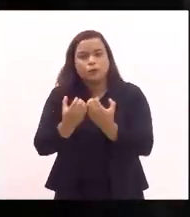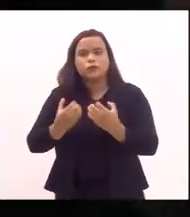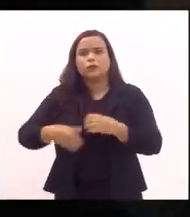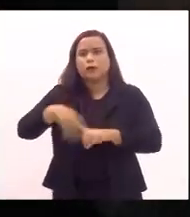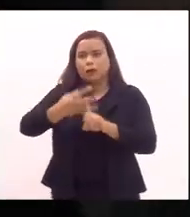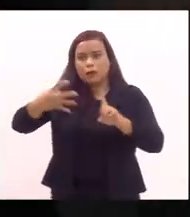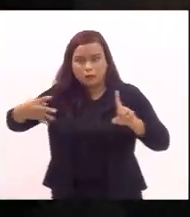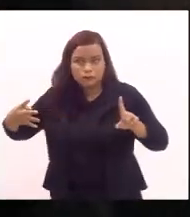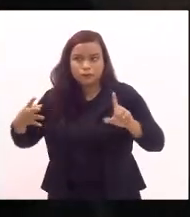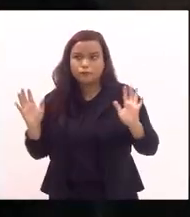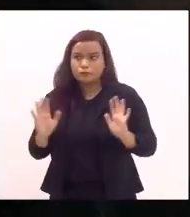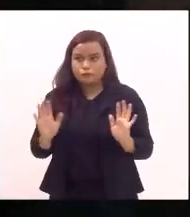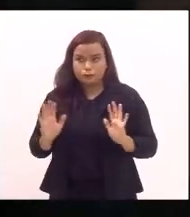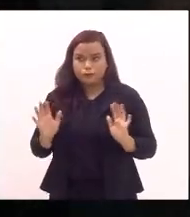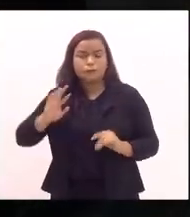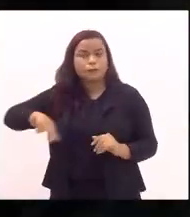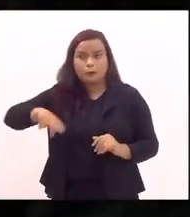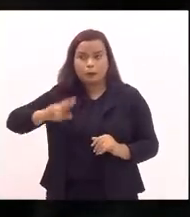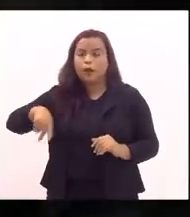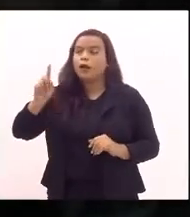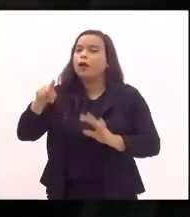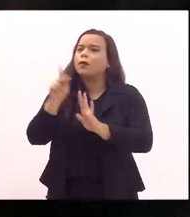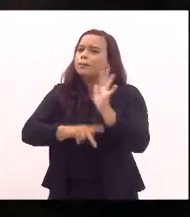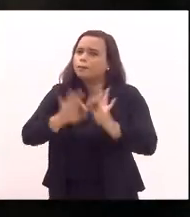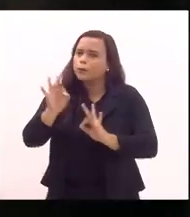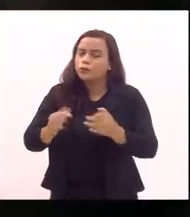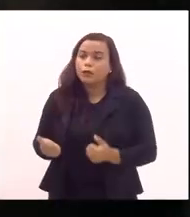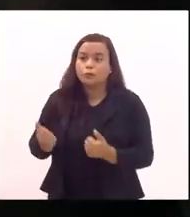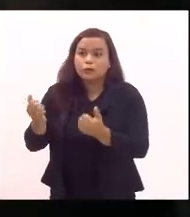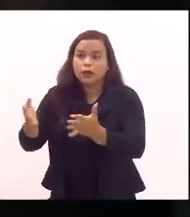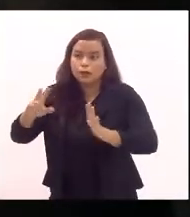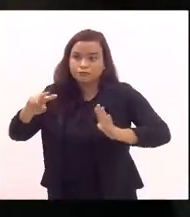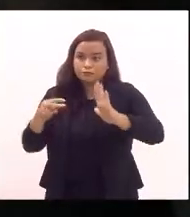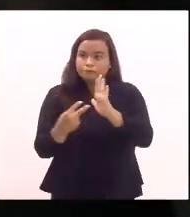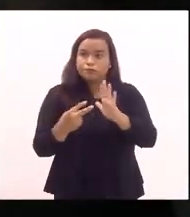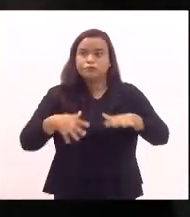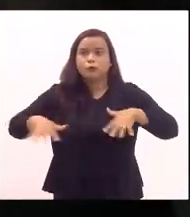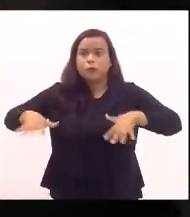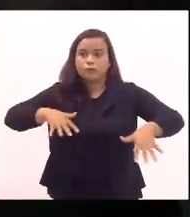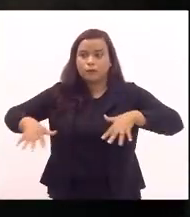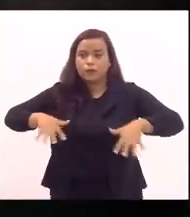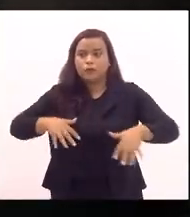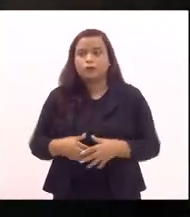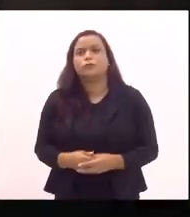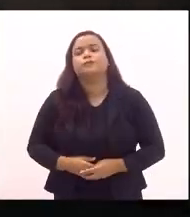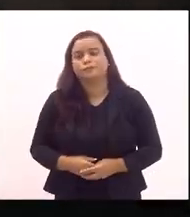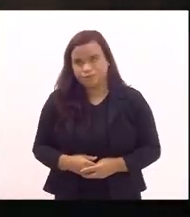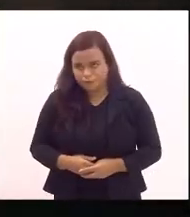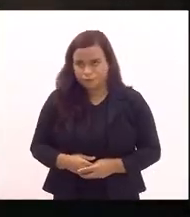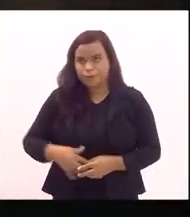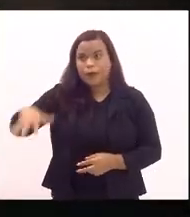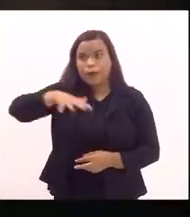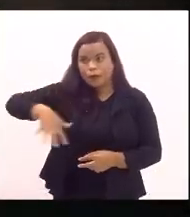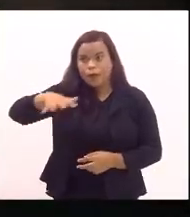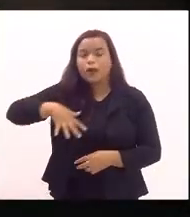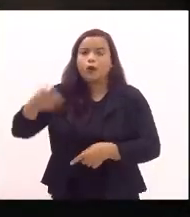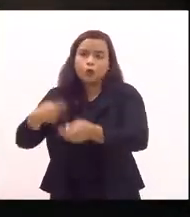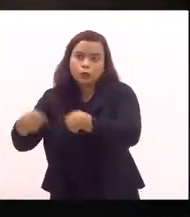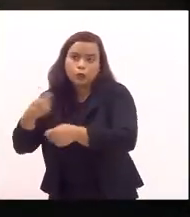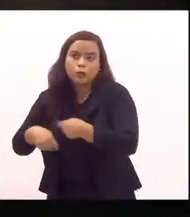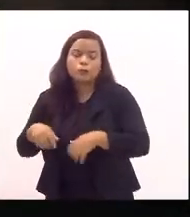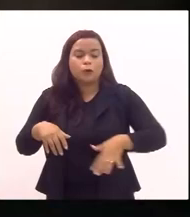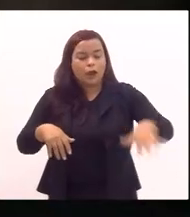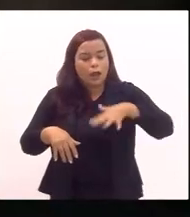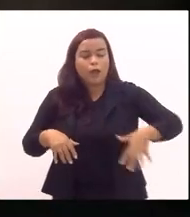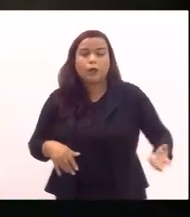que ia mais é um projeto que reconhece a movimentação no setor econômico